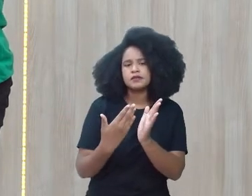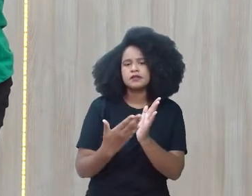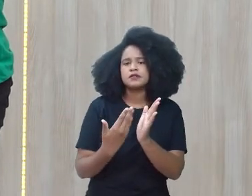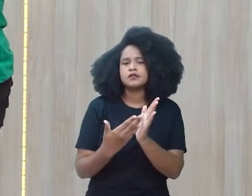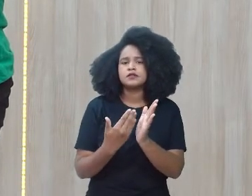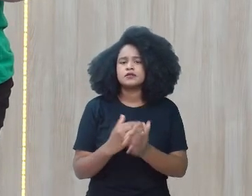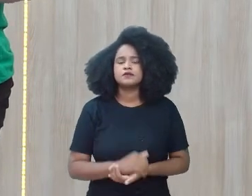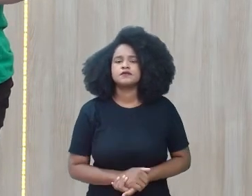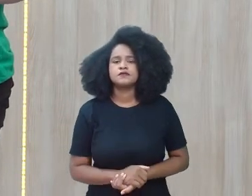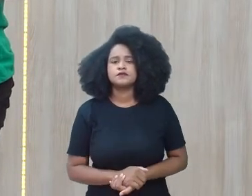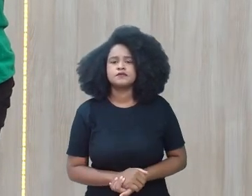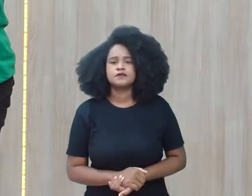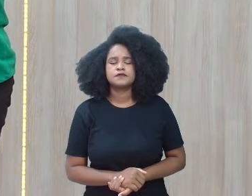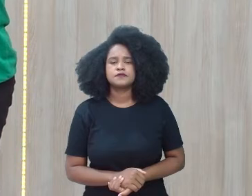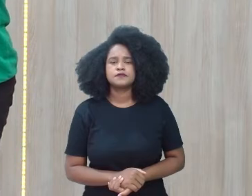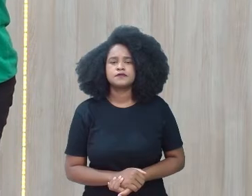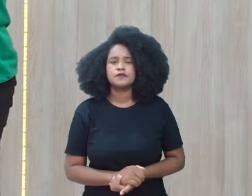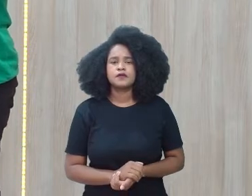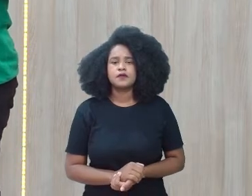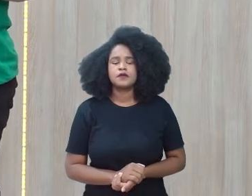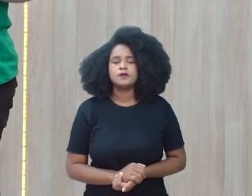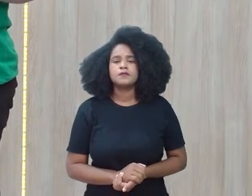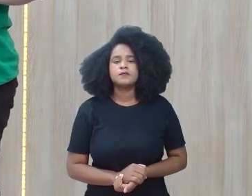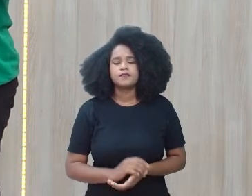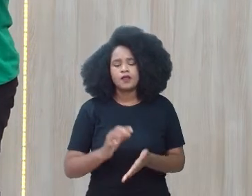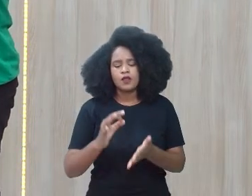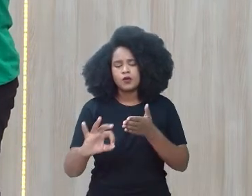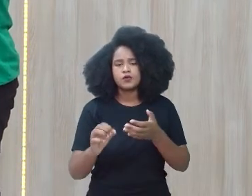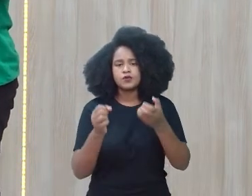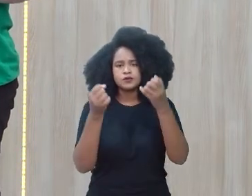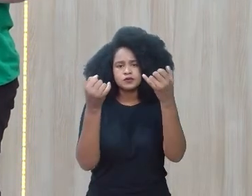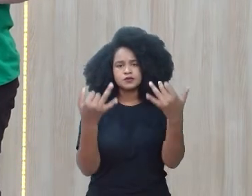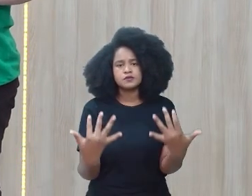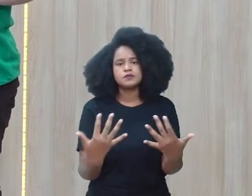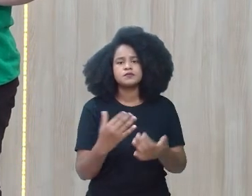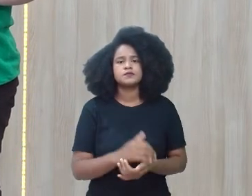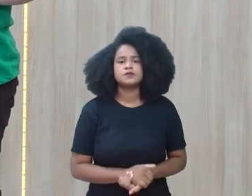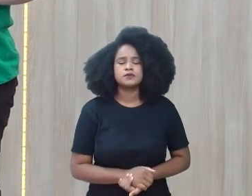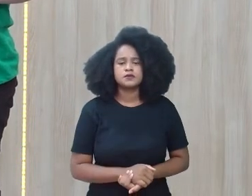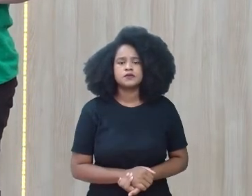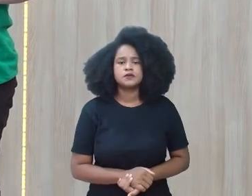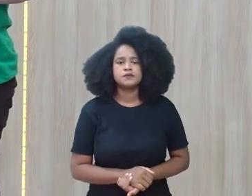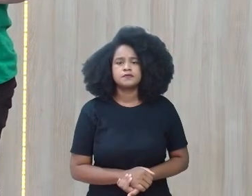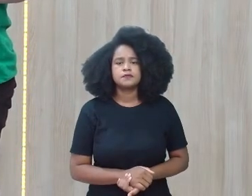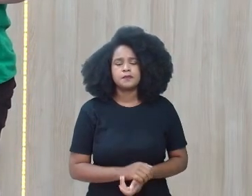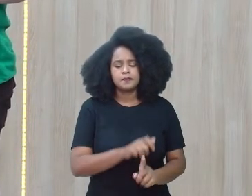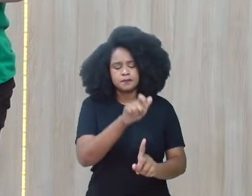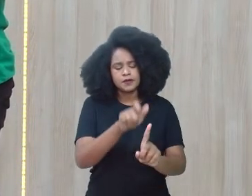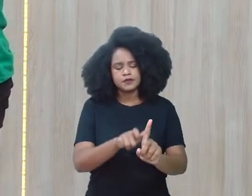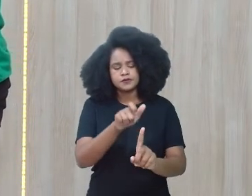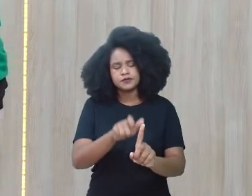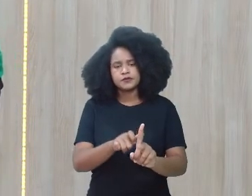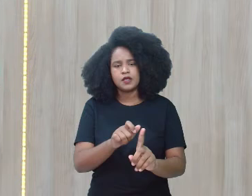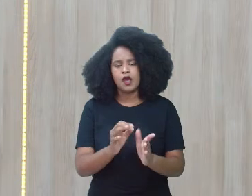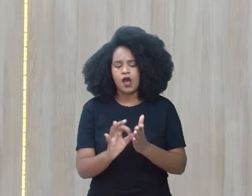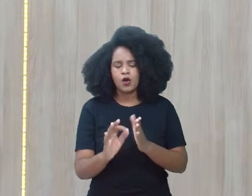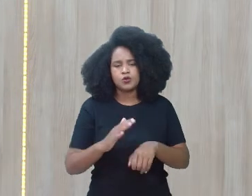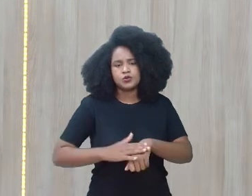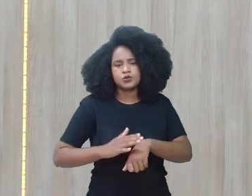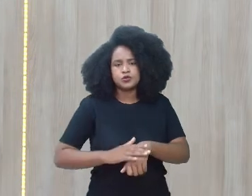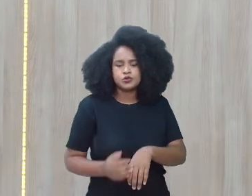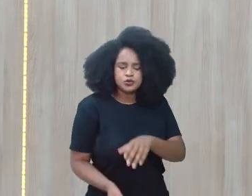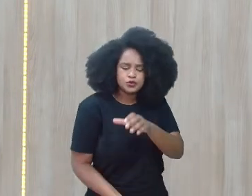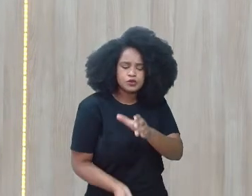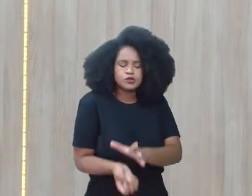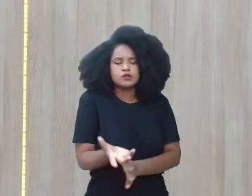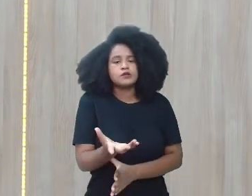eu lírico, aquele personagem criado pelo autor do livro. E aí é interessante, não é?